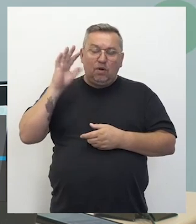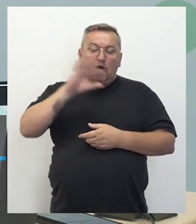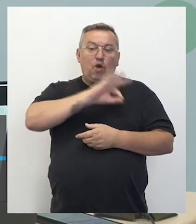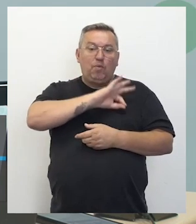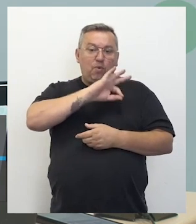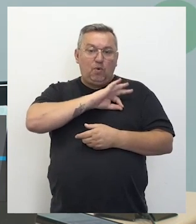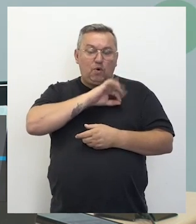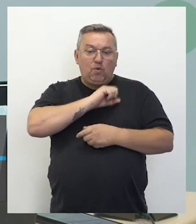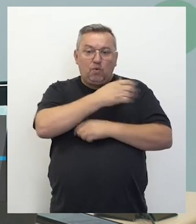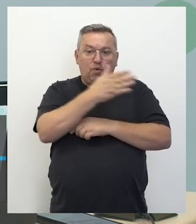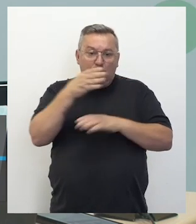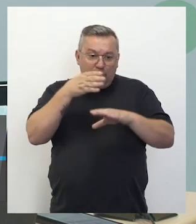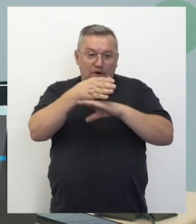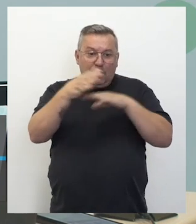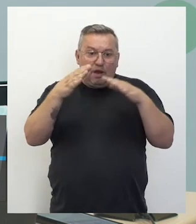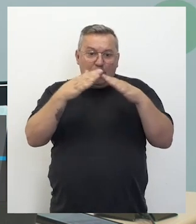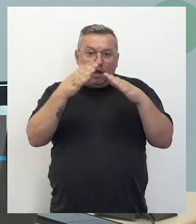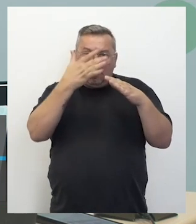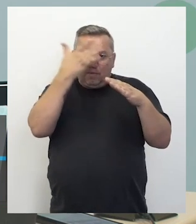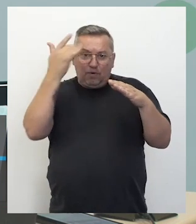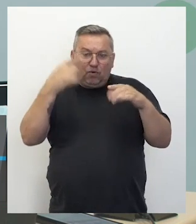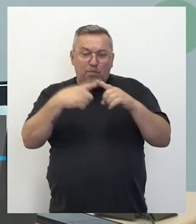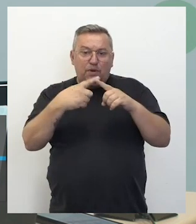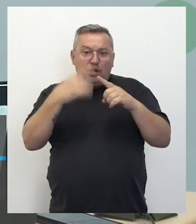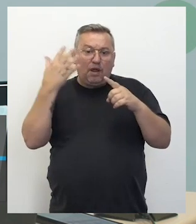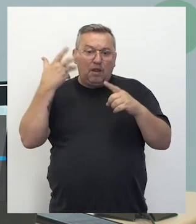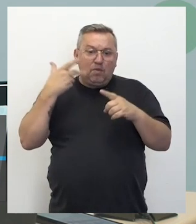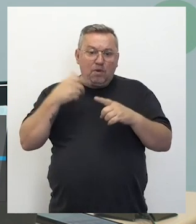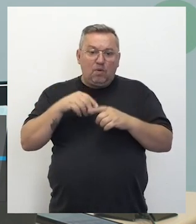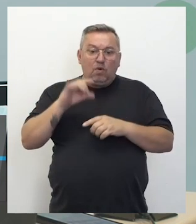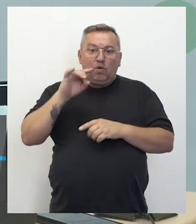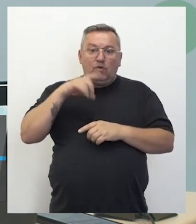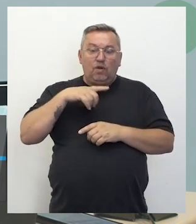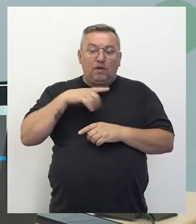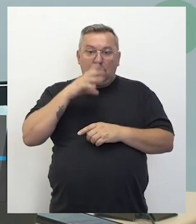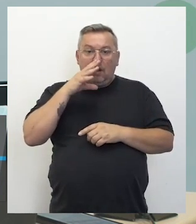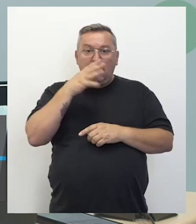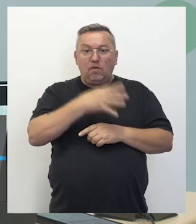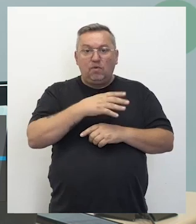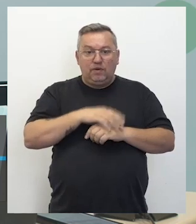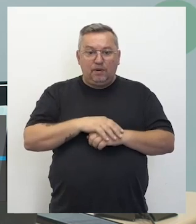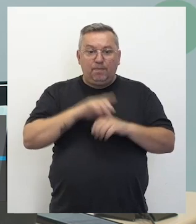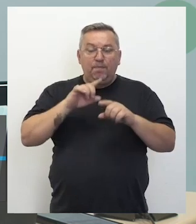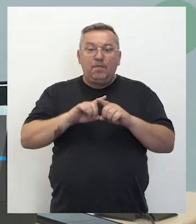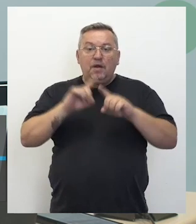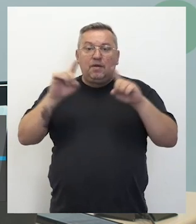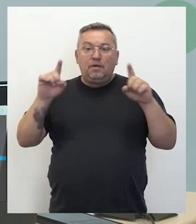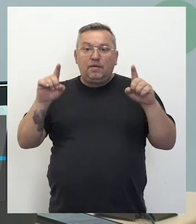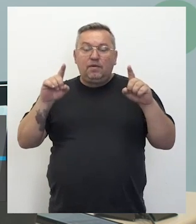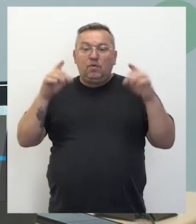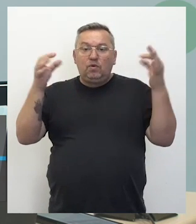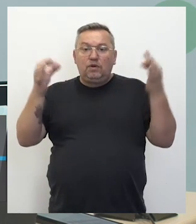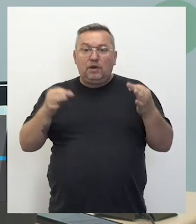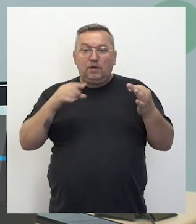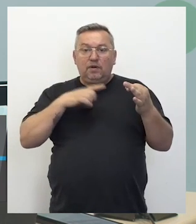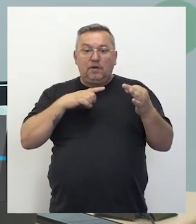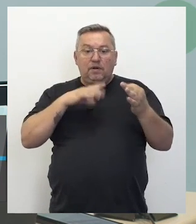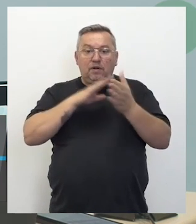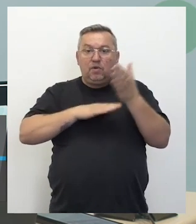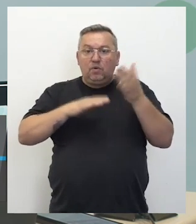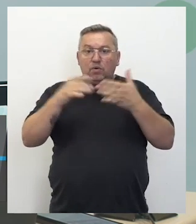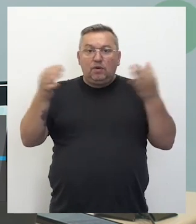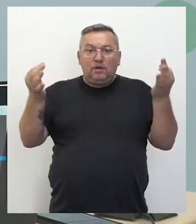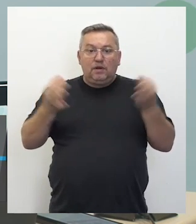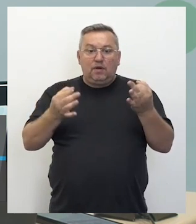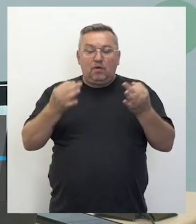ambiental vai entrar na casa de alguém porque tem um animal, a menos que tenha uma denúncia. Mas o ideal é que tenha tudo